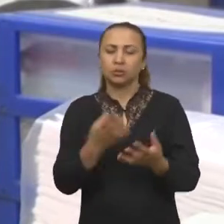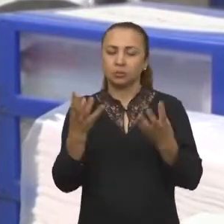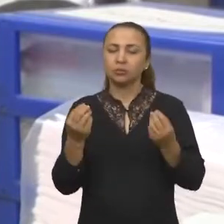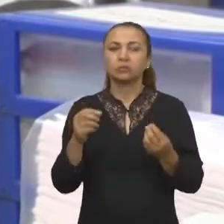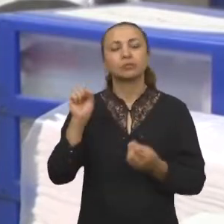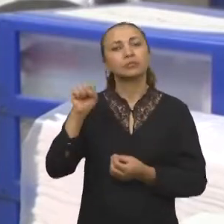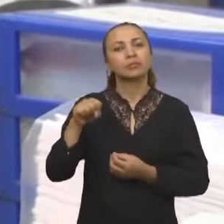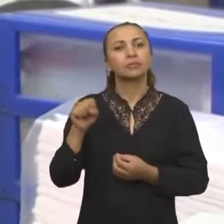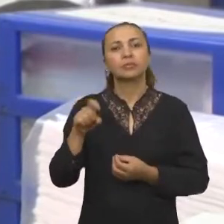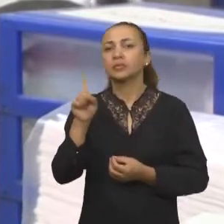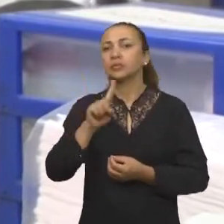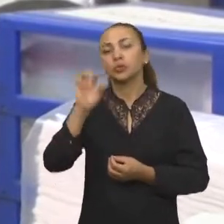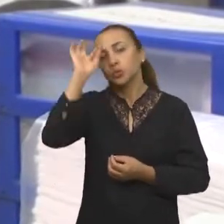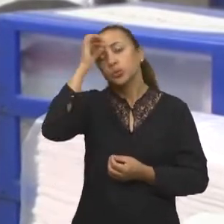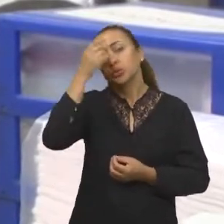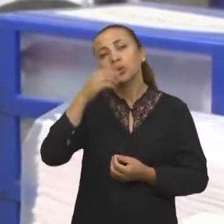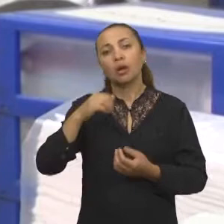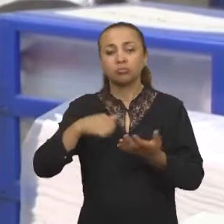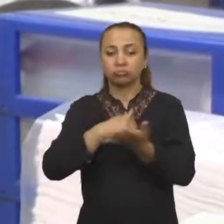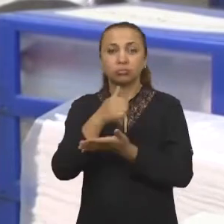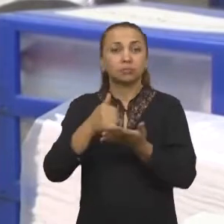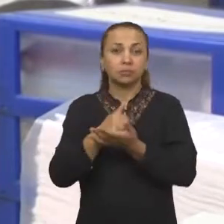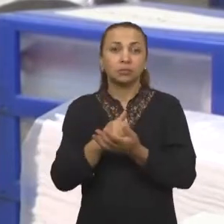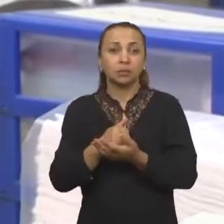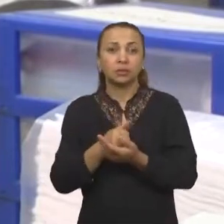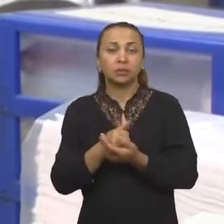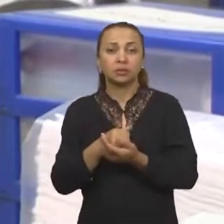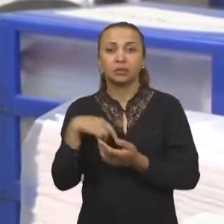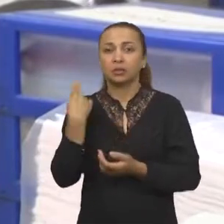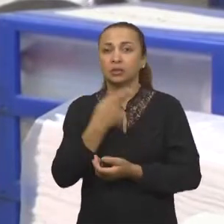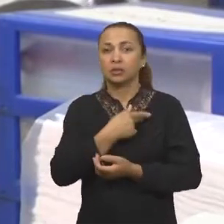acreditamos muito, não só baseado no